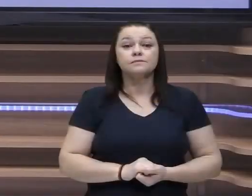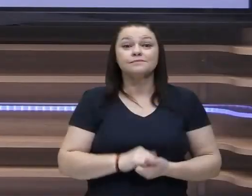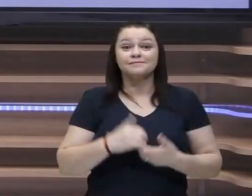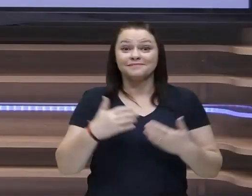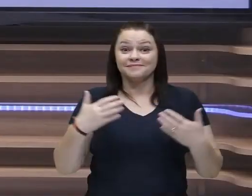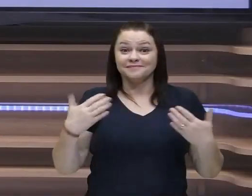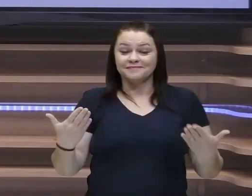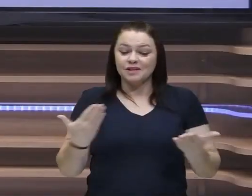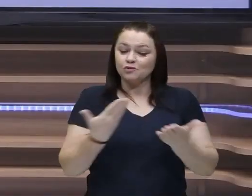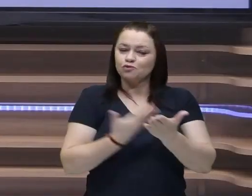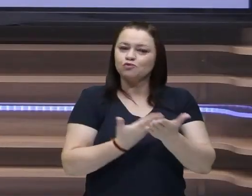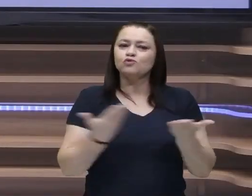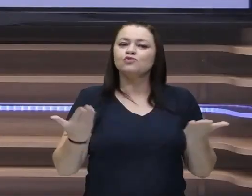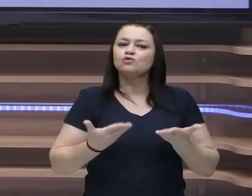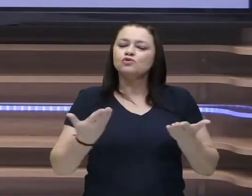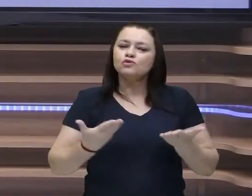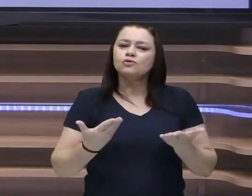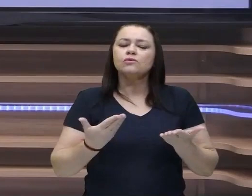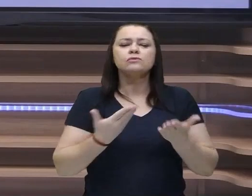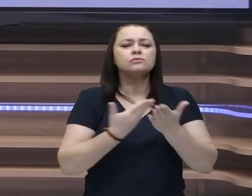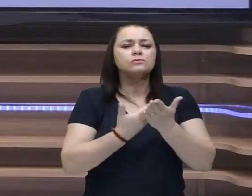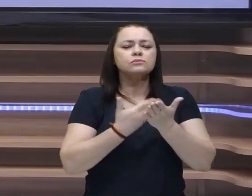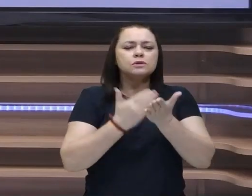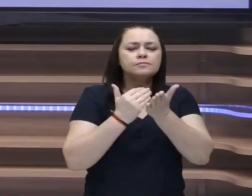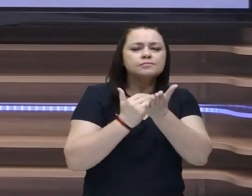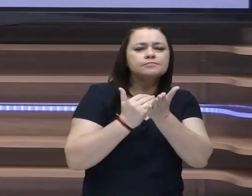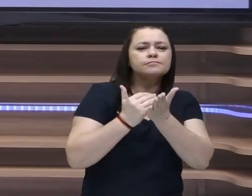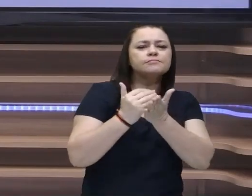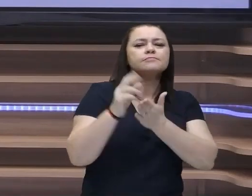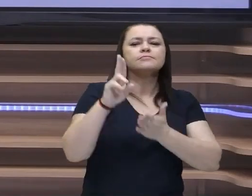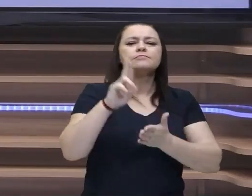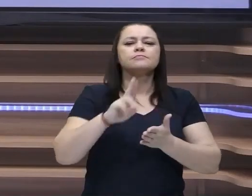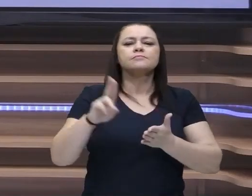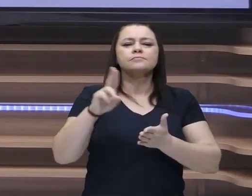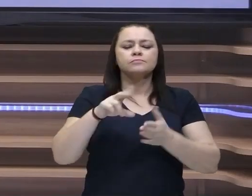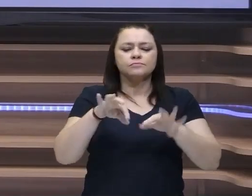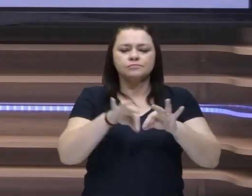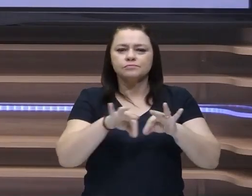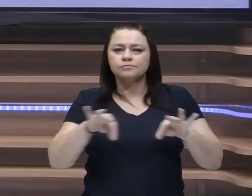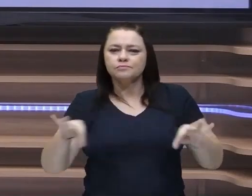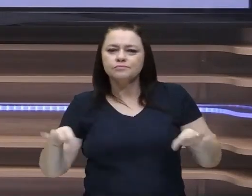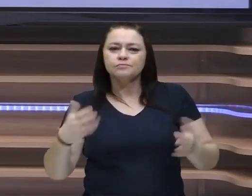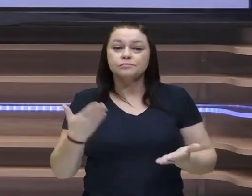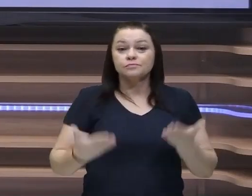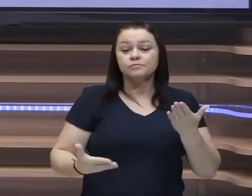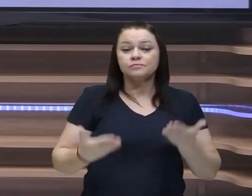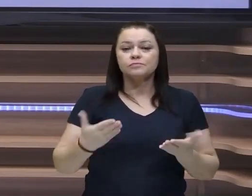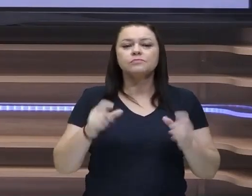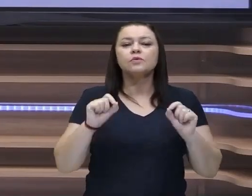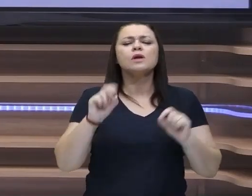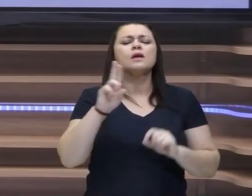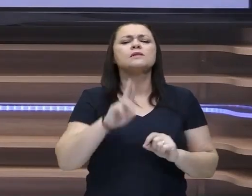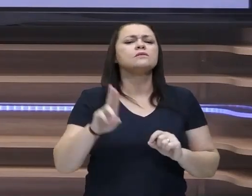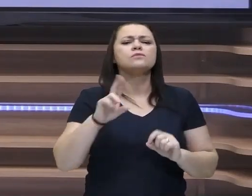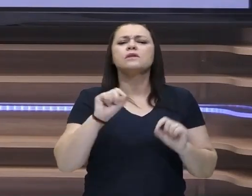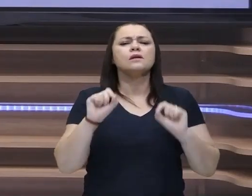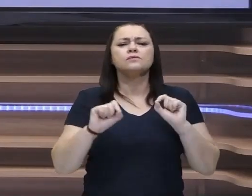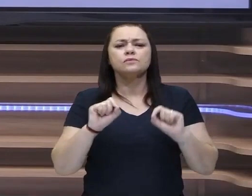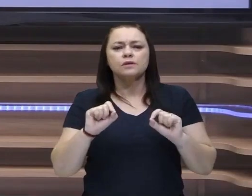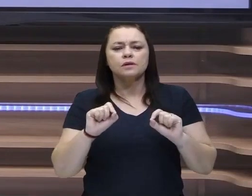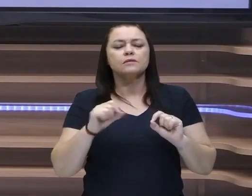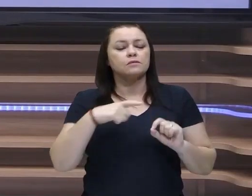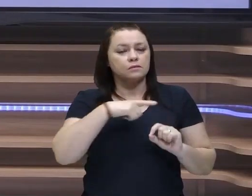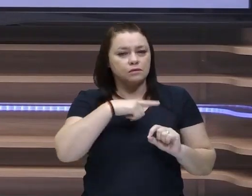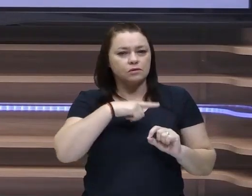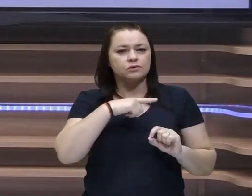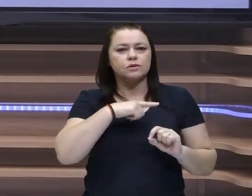Então, na aula de hoje nós vimos o quê? Uma introdução às unidades de grandeza de medida. Quem são as unidades de grandeza de medida, professor? Nós temos as